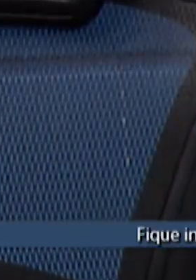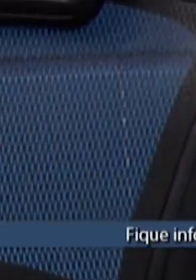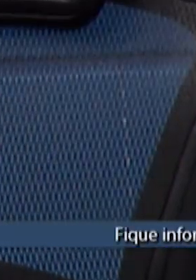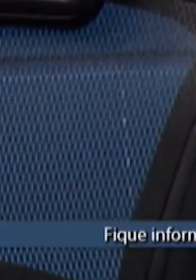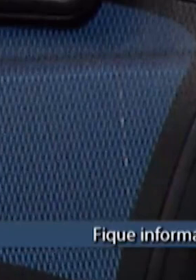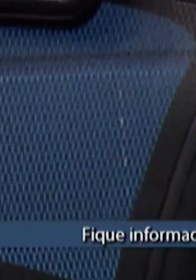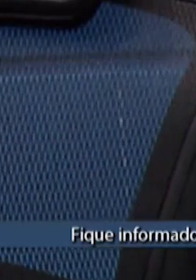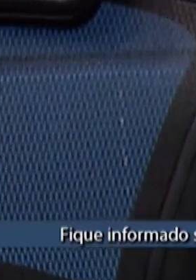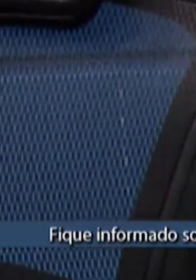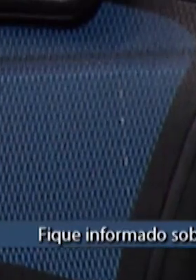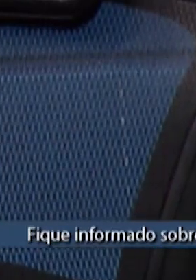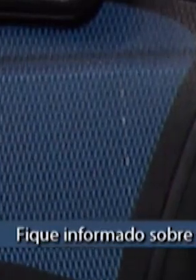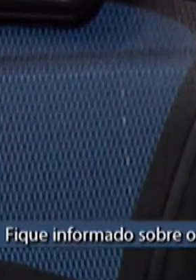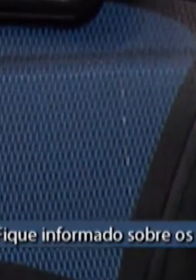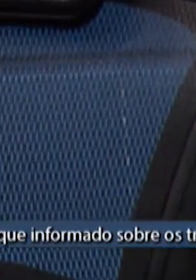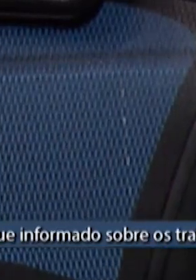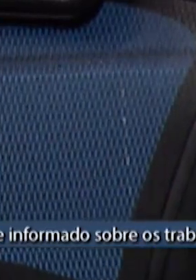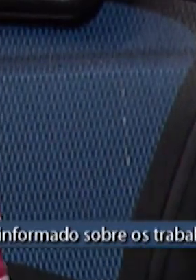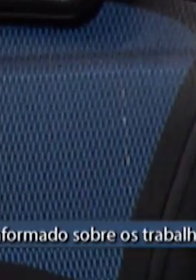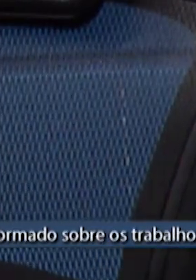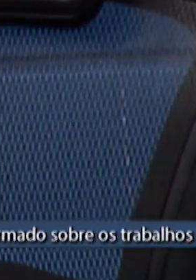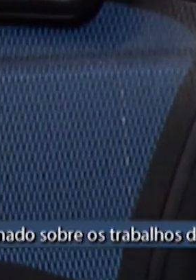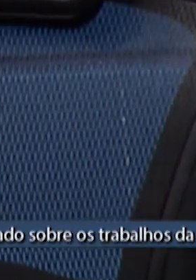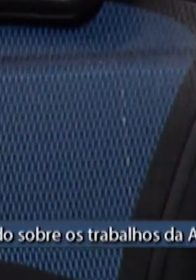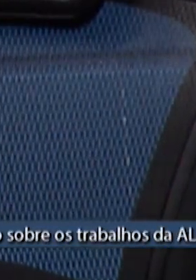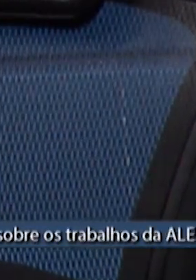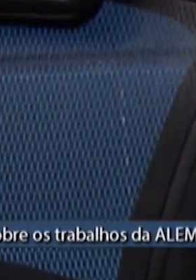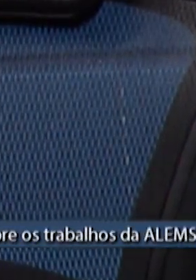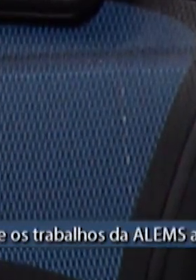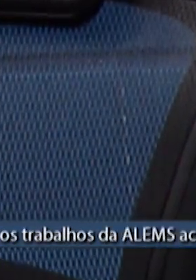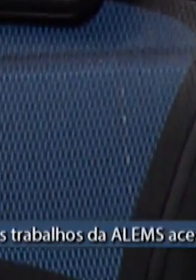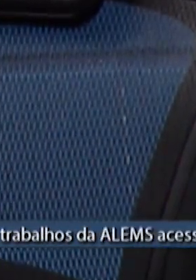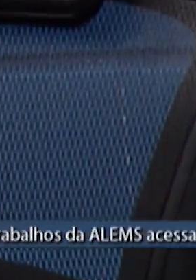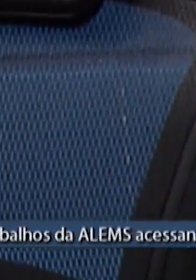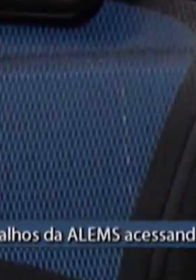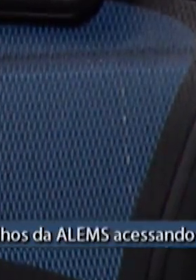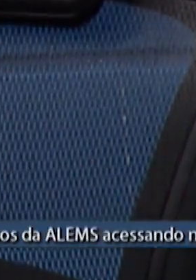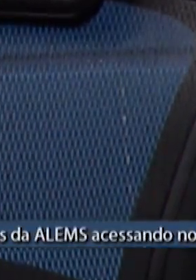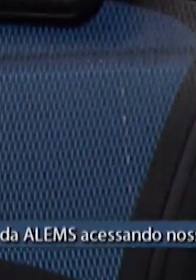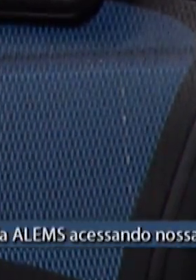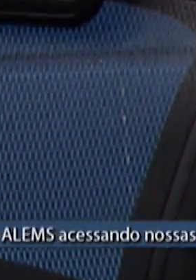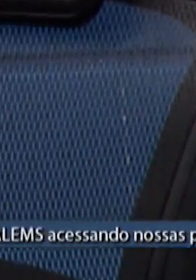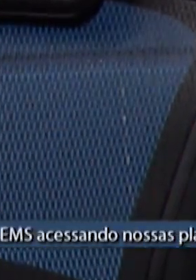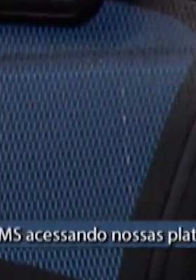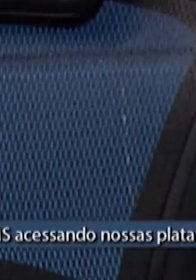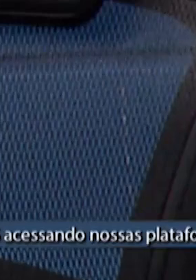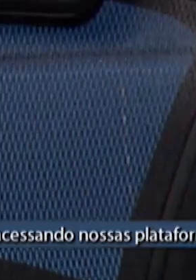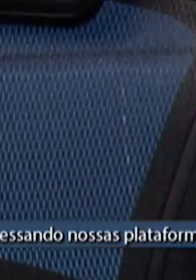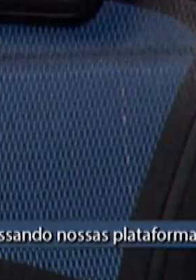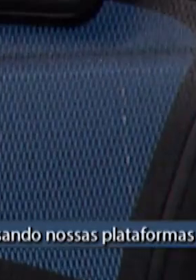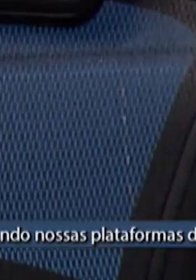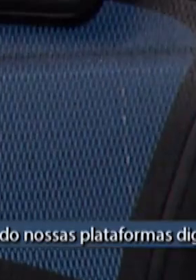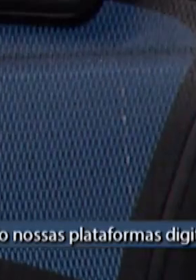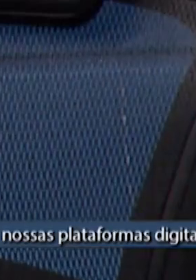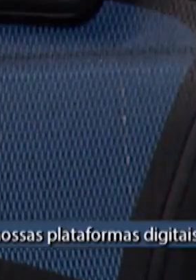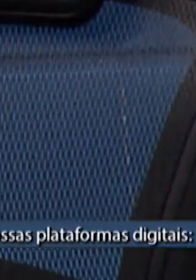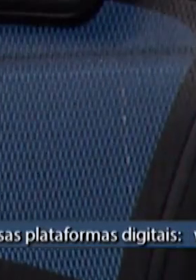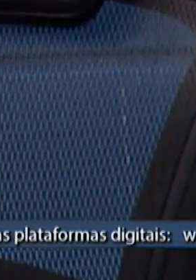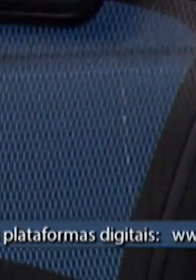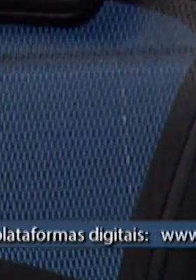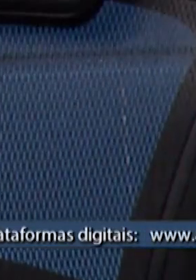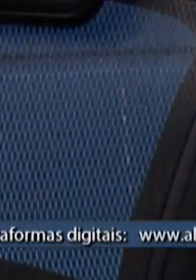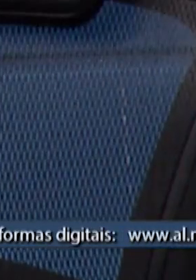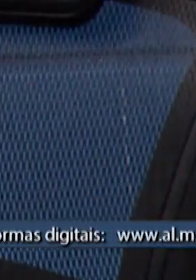gente enfrenta todos os dias. Nós aqui sabemos as nossas dores, sabemos tudo o que a